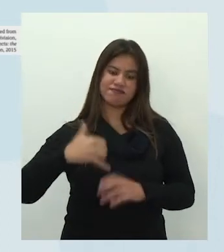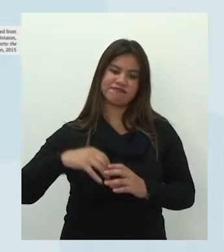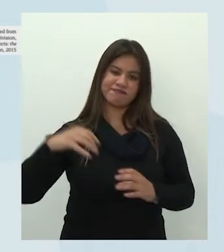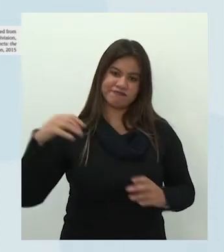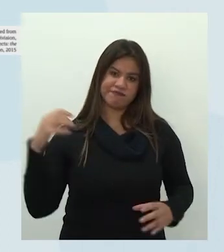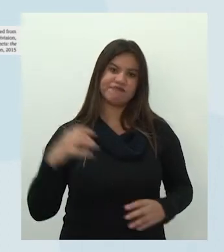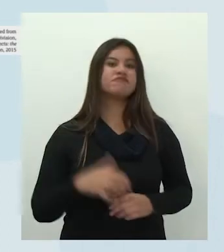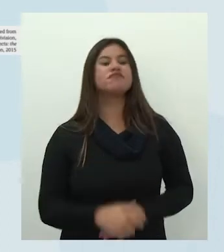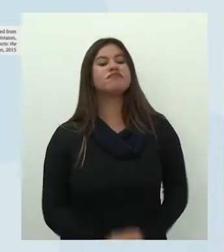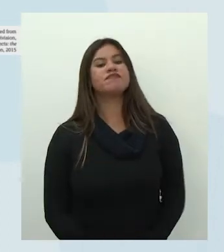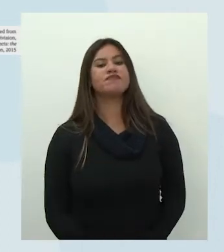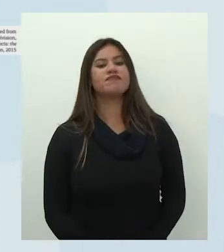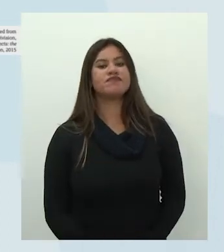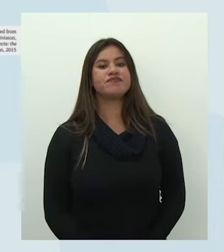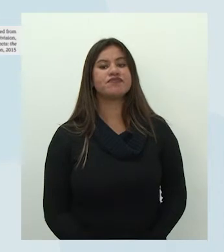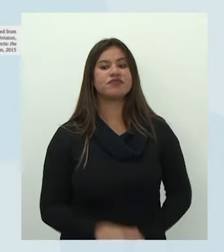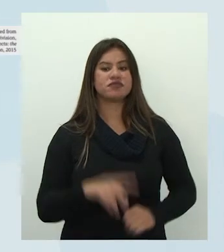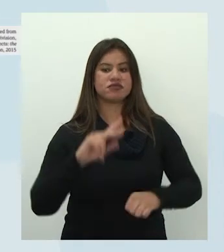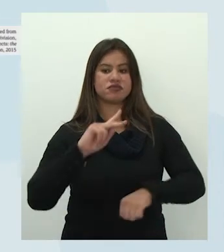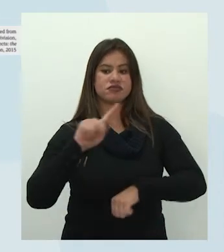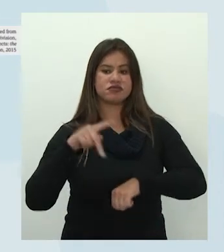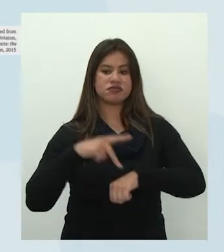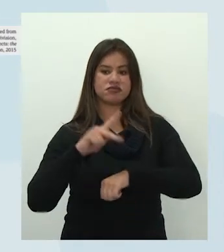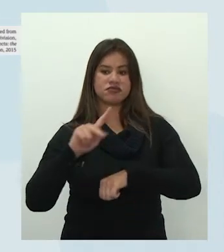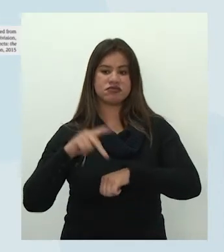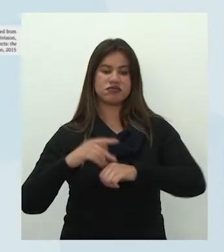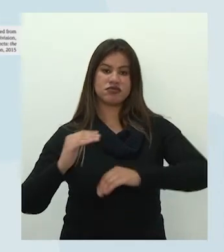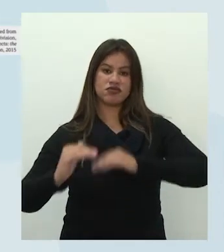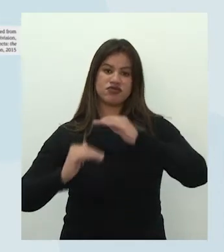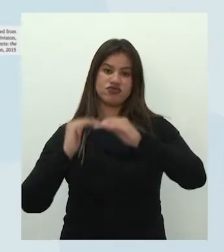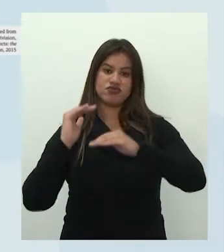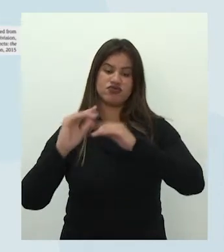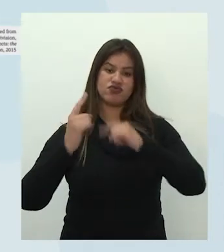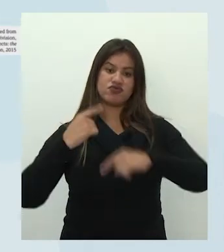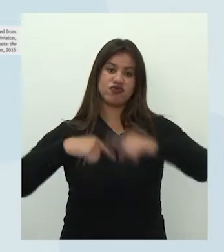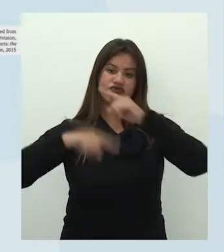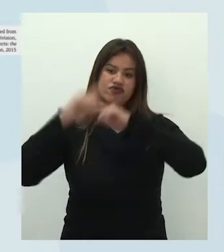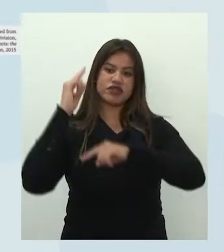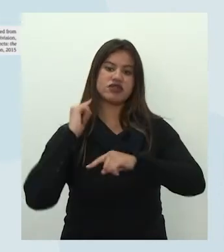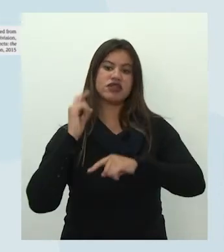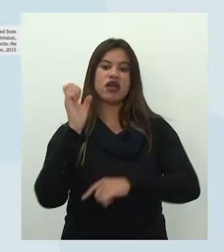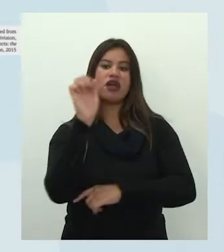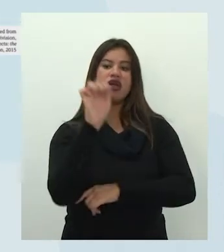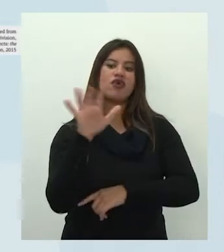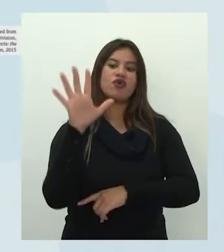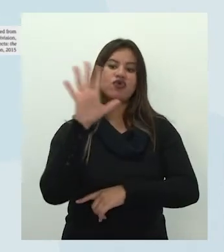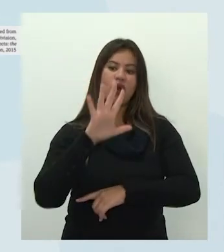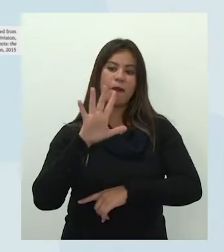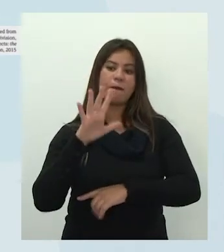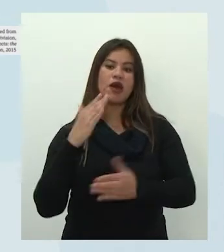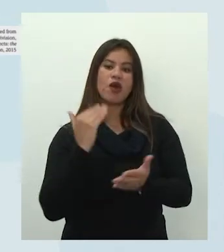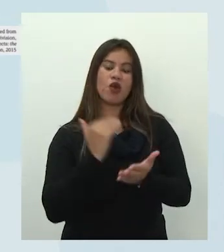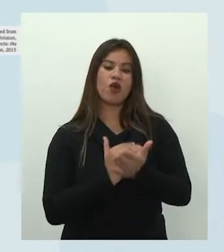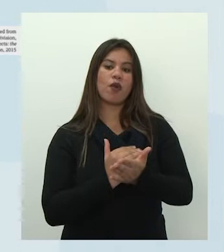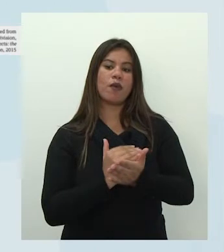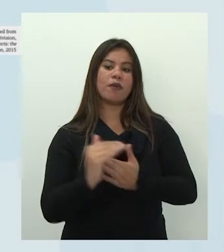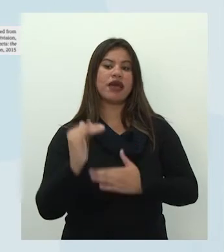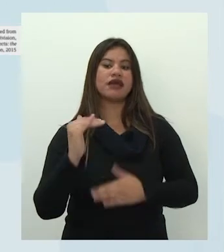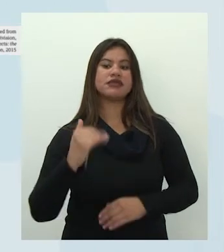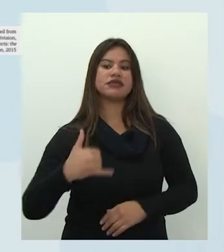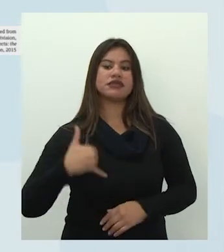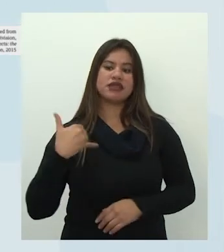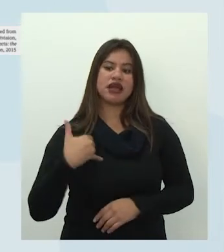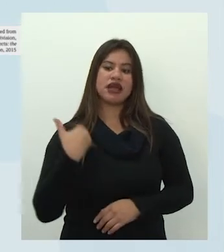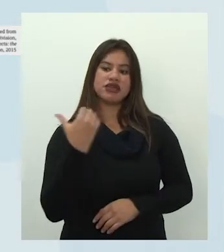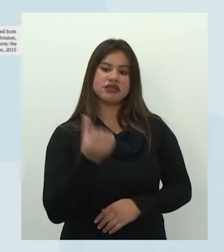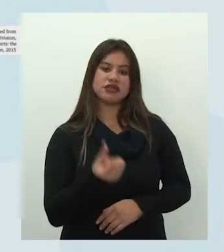Nos países desenvolvidos, por exemplo, na Europa, é a partir de 65 anos. Então, às vezes